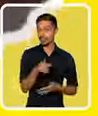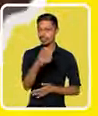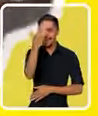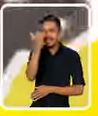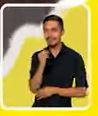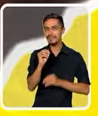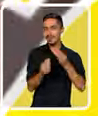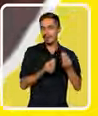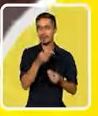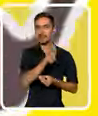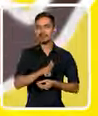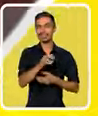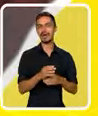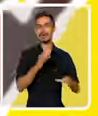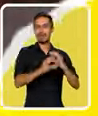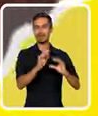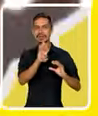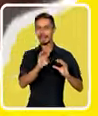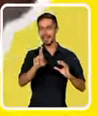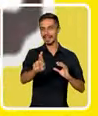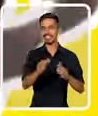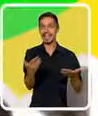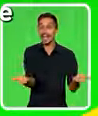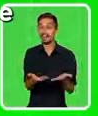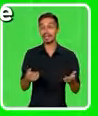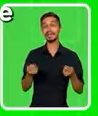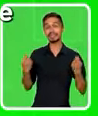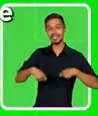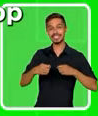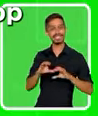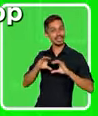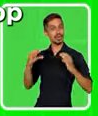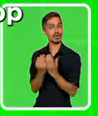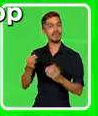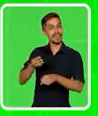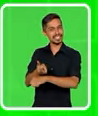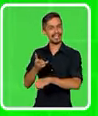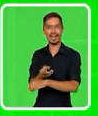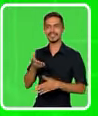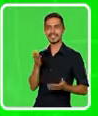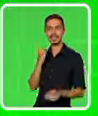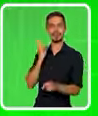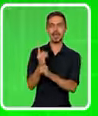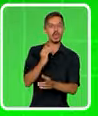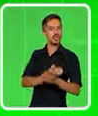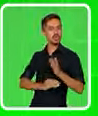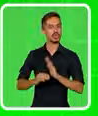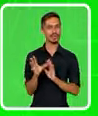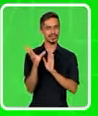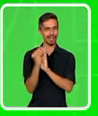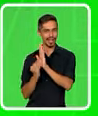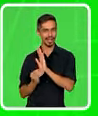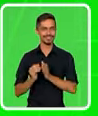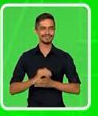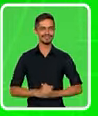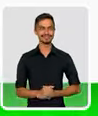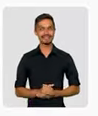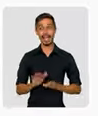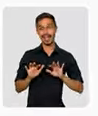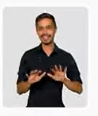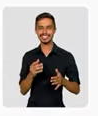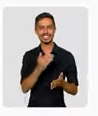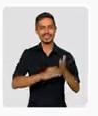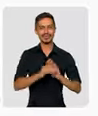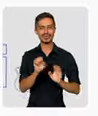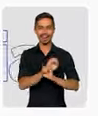Agora que você já sabe usar o Comunica BR, só falta entrar na nossa comunidade do WhatsApp para ficar por dentro de tudo. E é